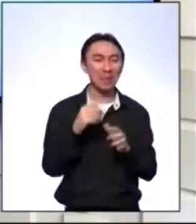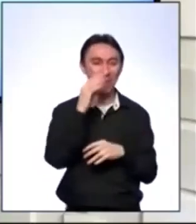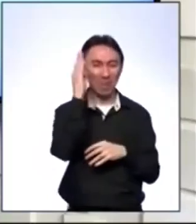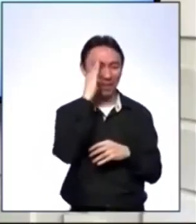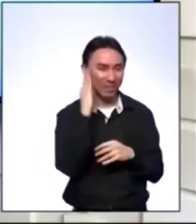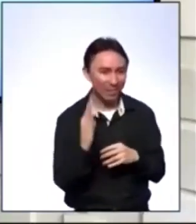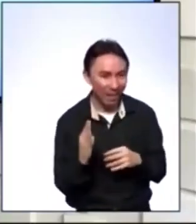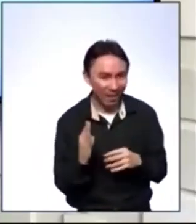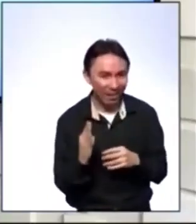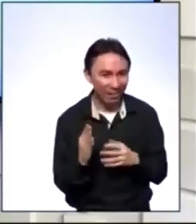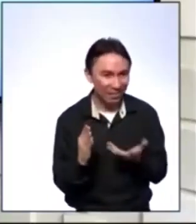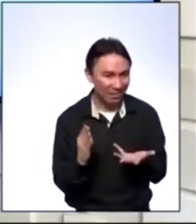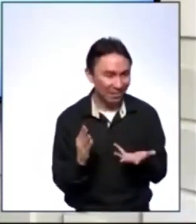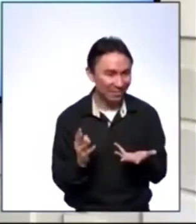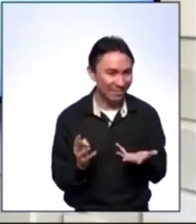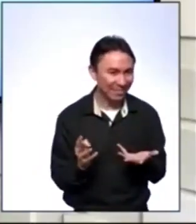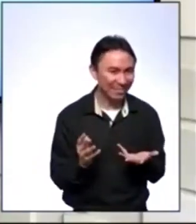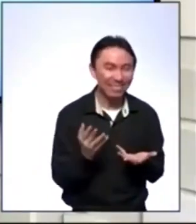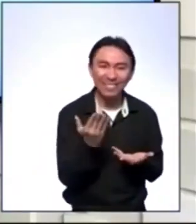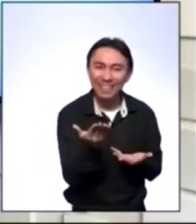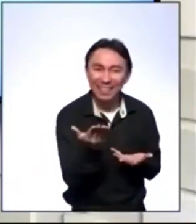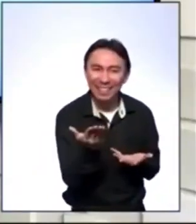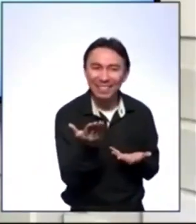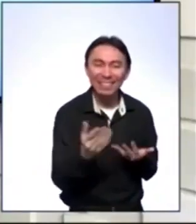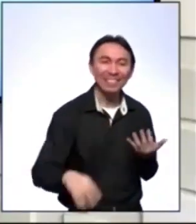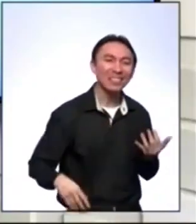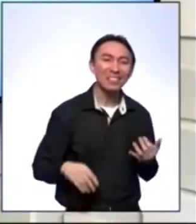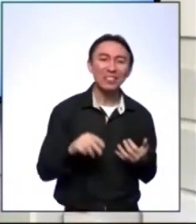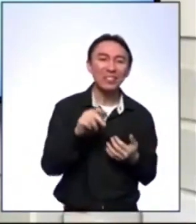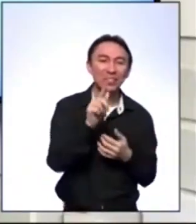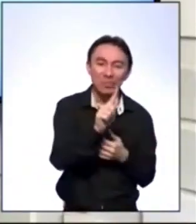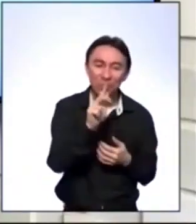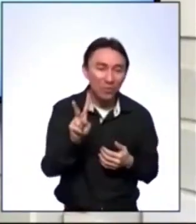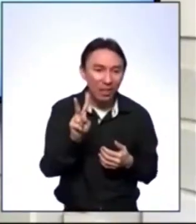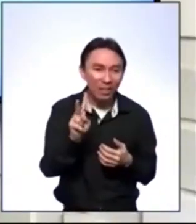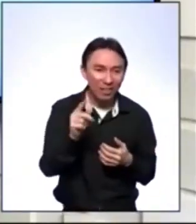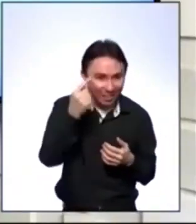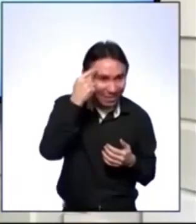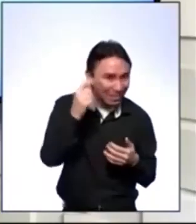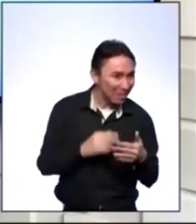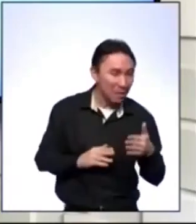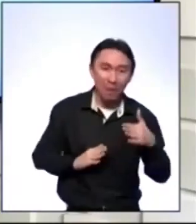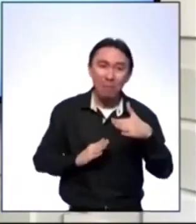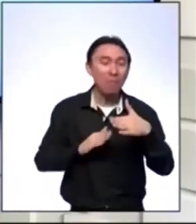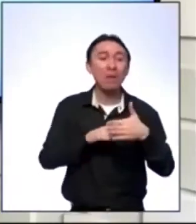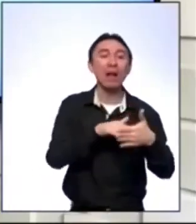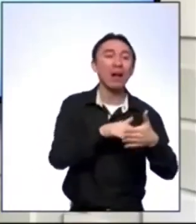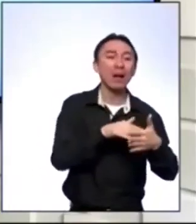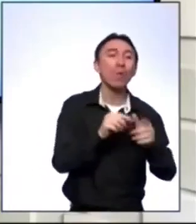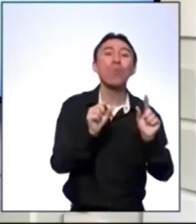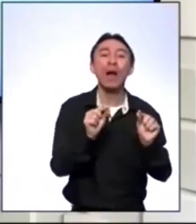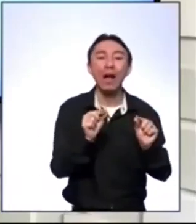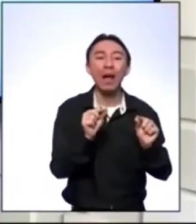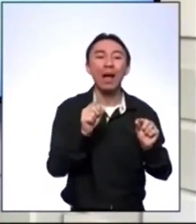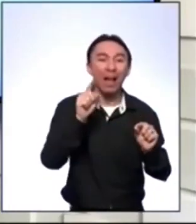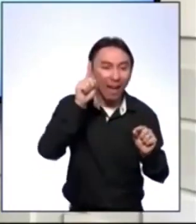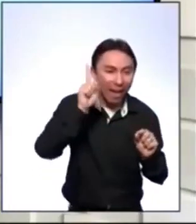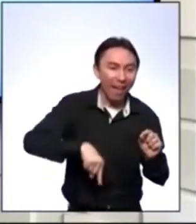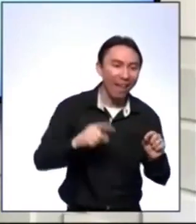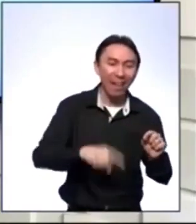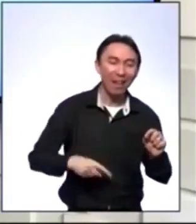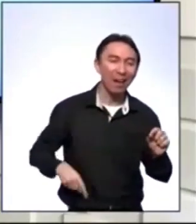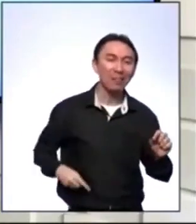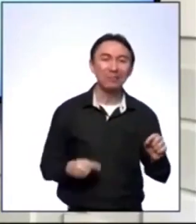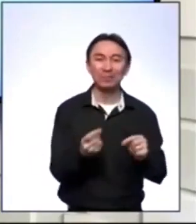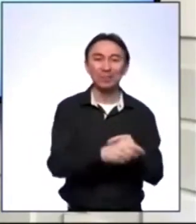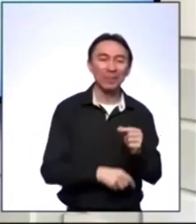Feijoada, prato típico nacional. Quando, na verdade, até Getúlio Vargas, o alimento básico da população brasileira sempre foi a mandioca.